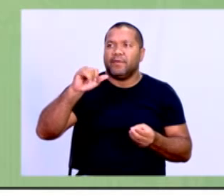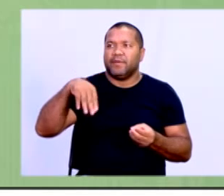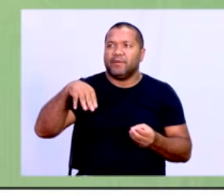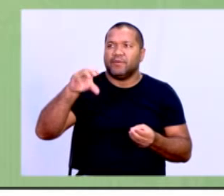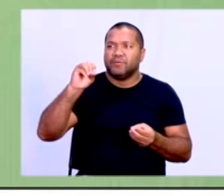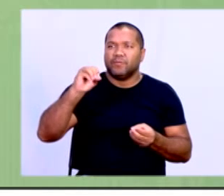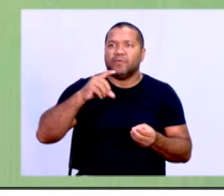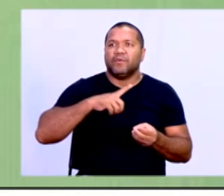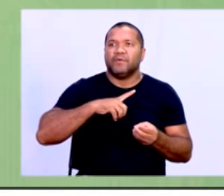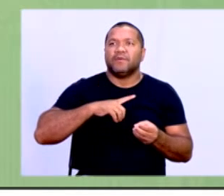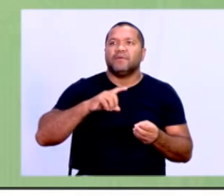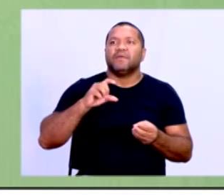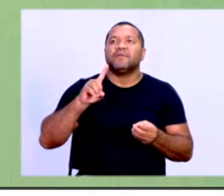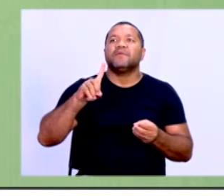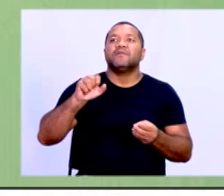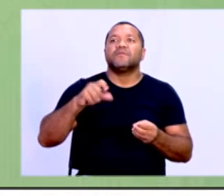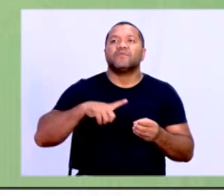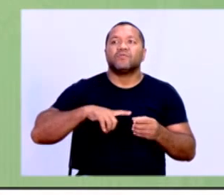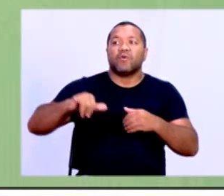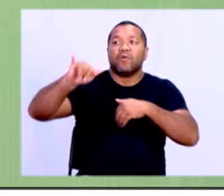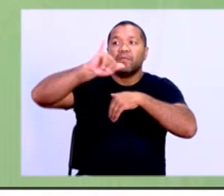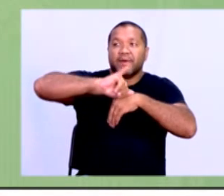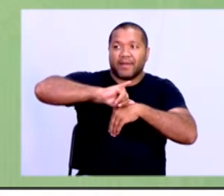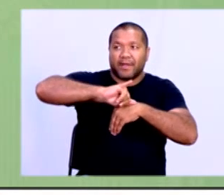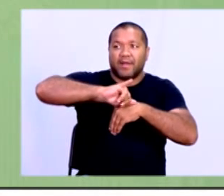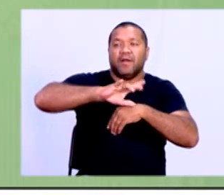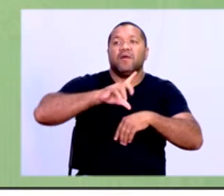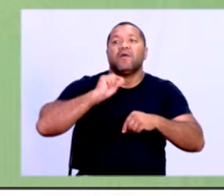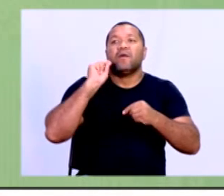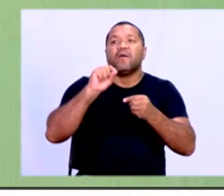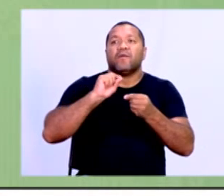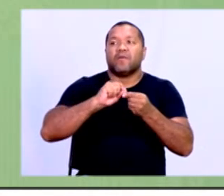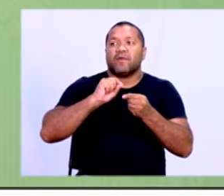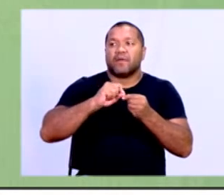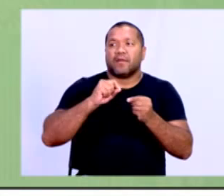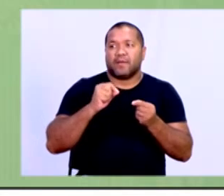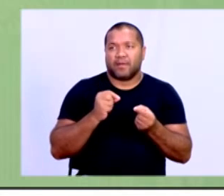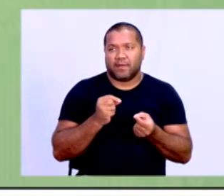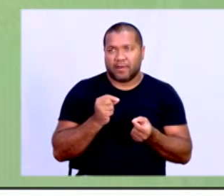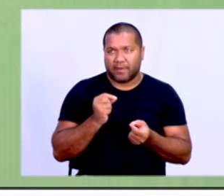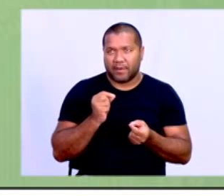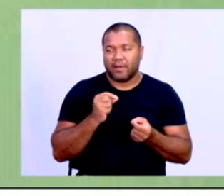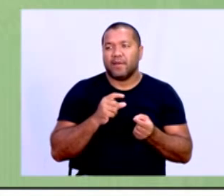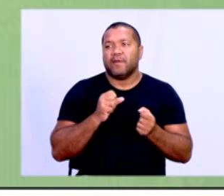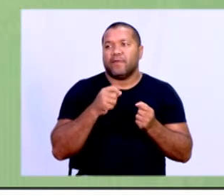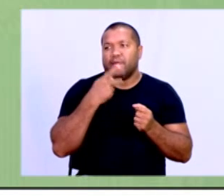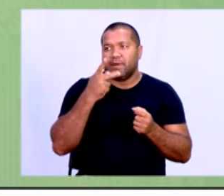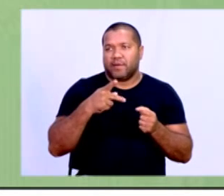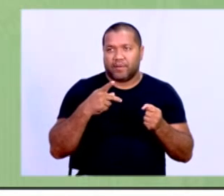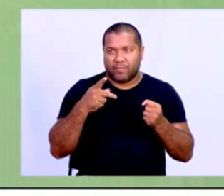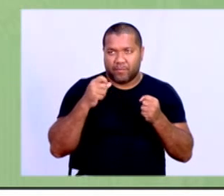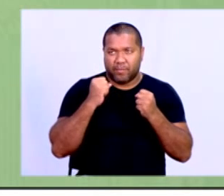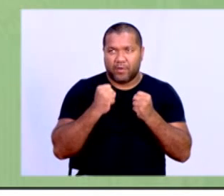sobrecarga. O polimorfismo, nós sabemos que ele pode agregar